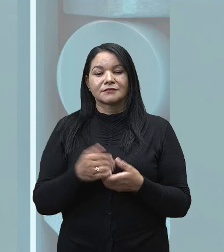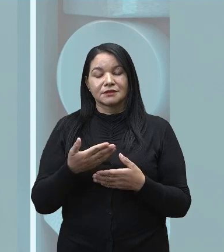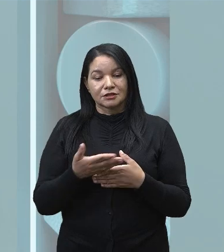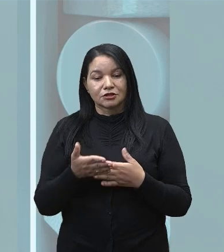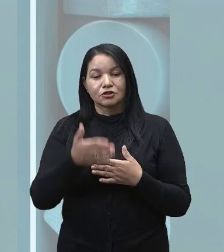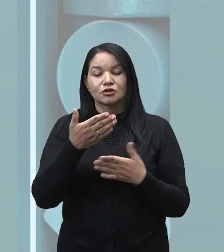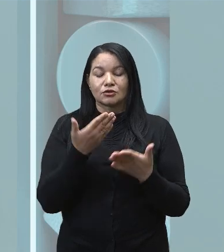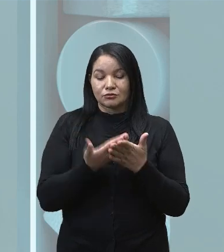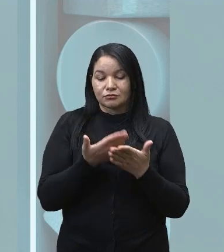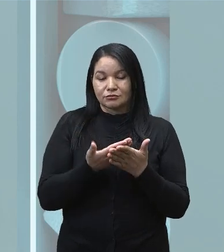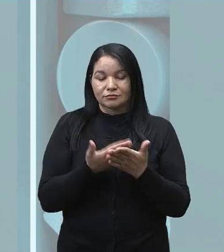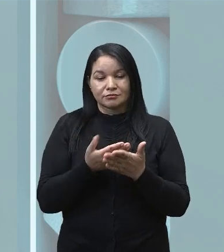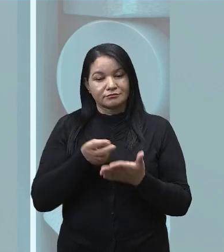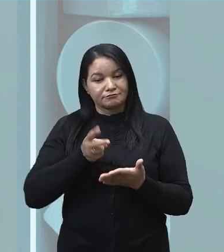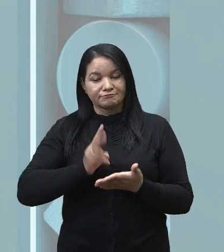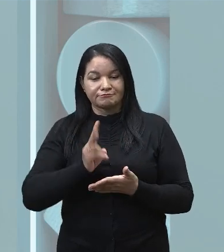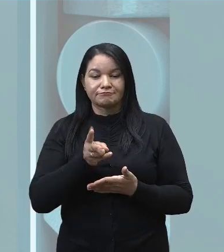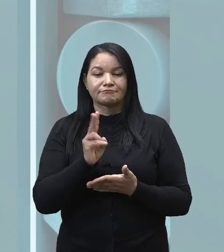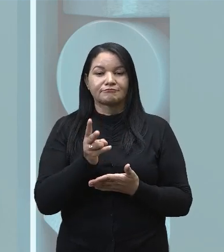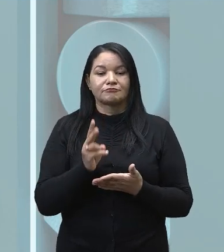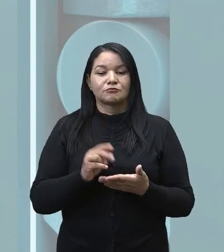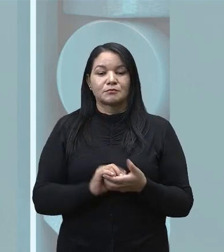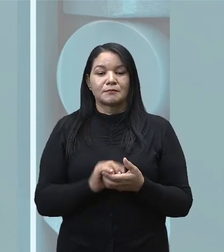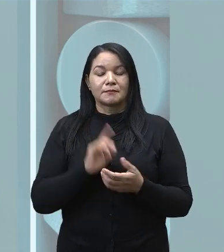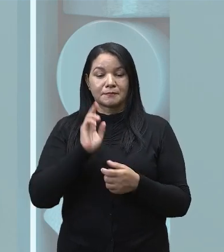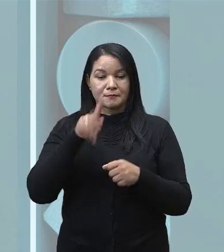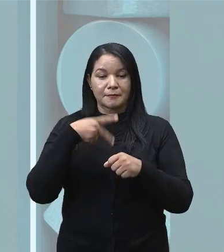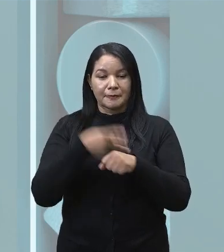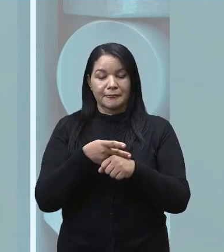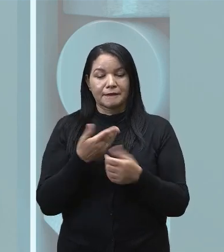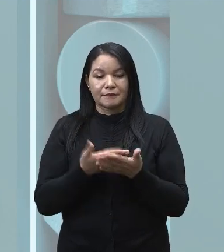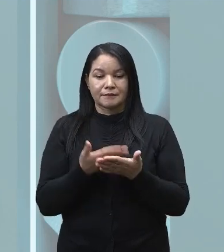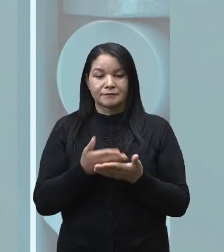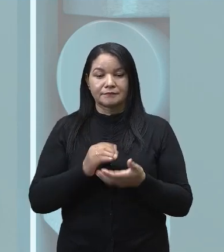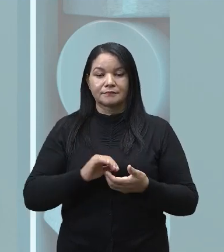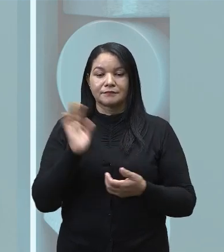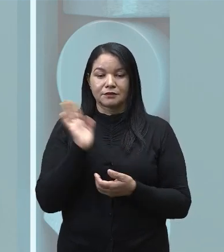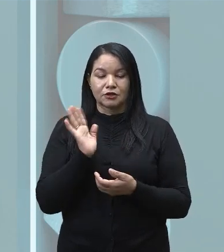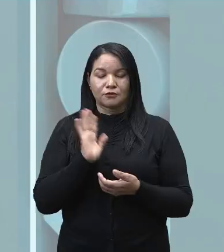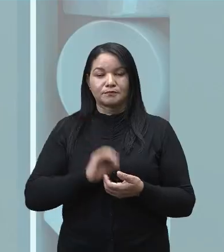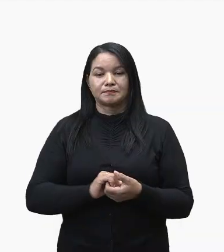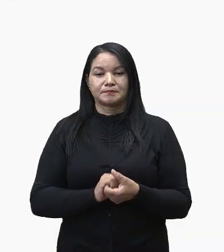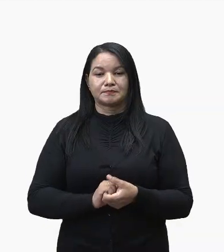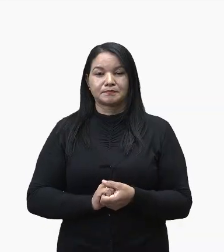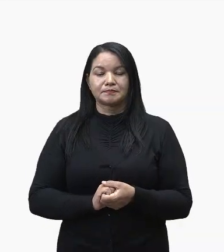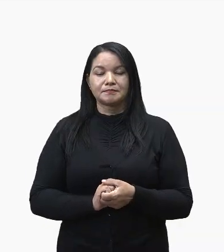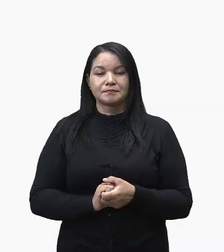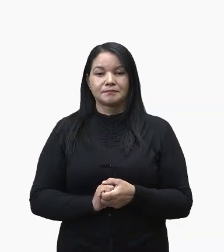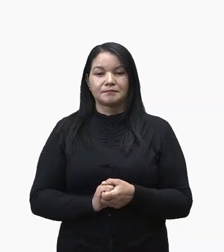continuem estudando sempre e nos vemos na próxima classe. Hasta luego.